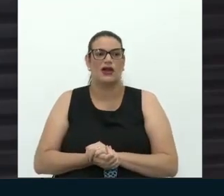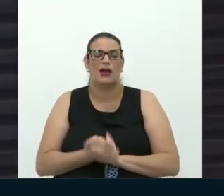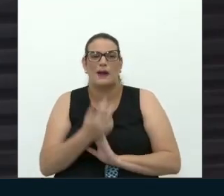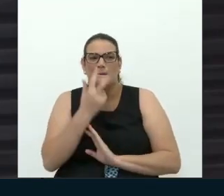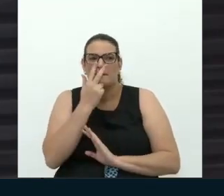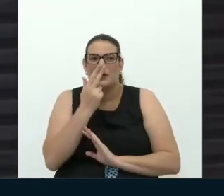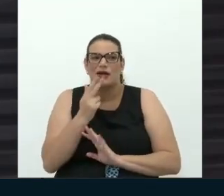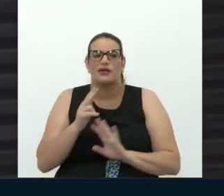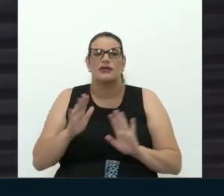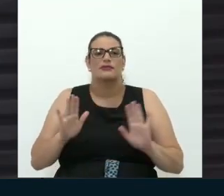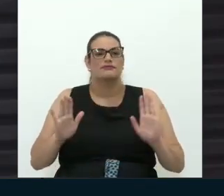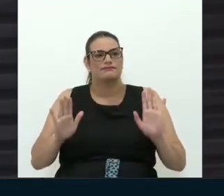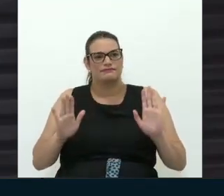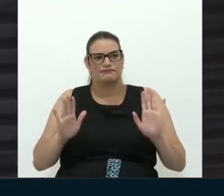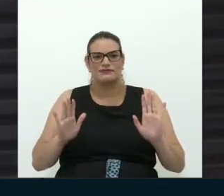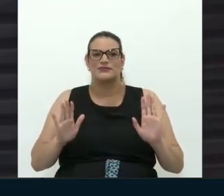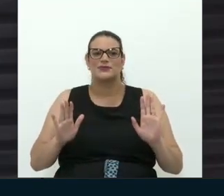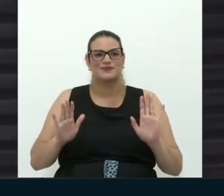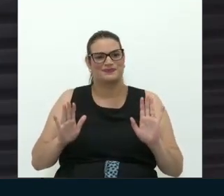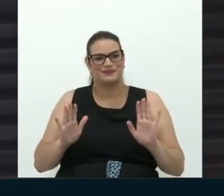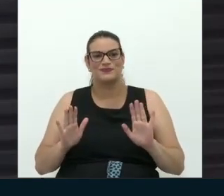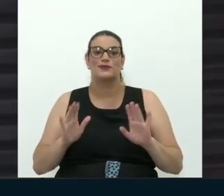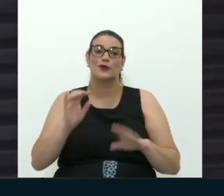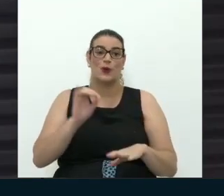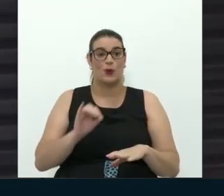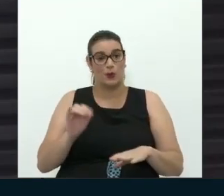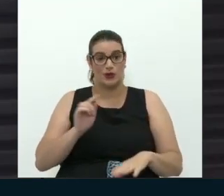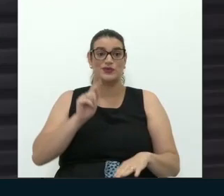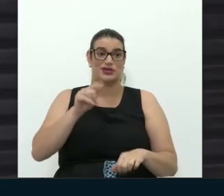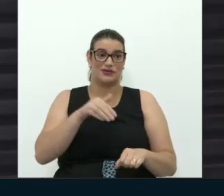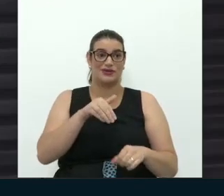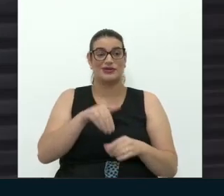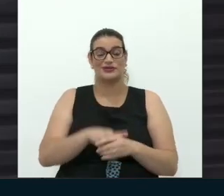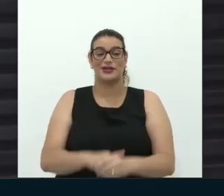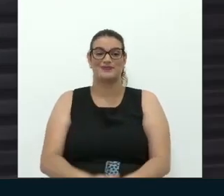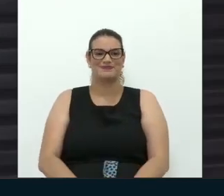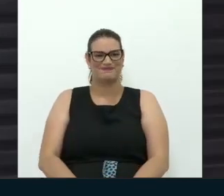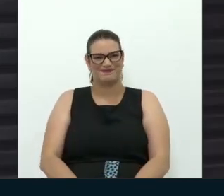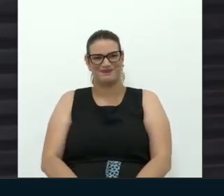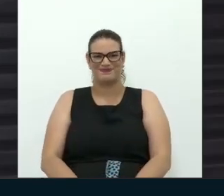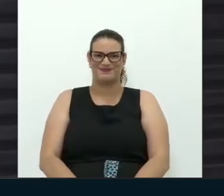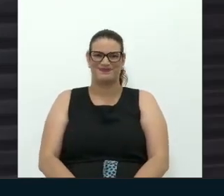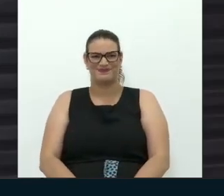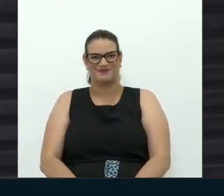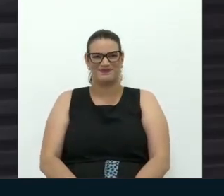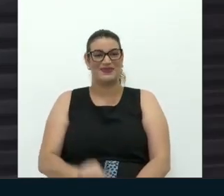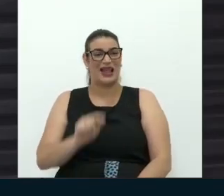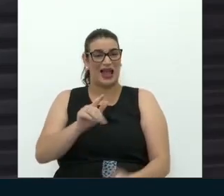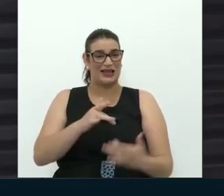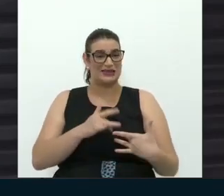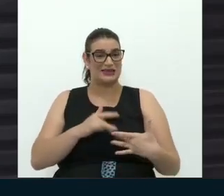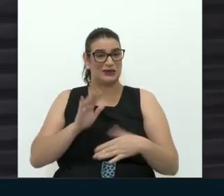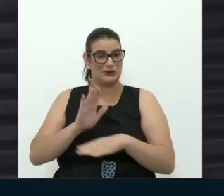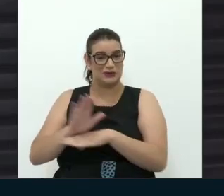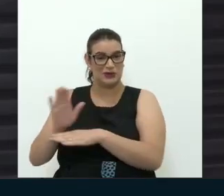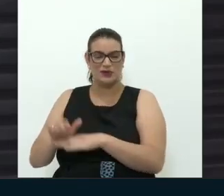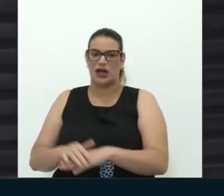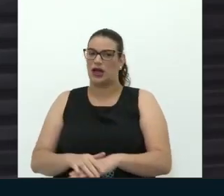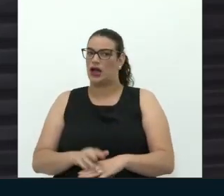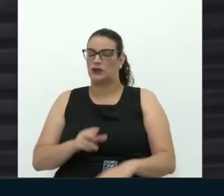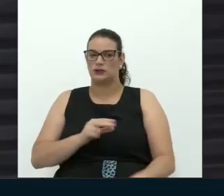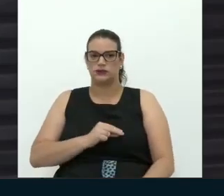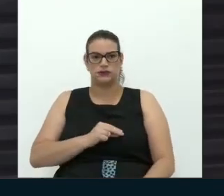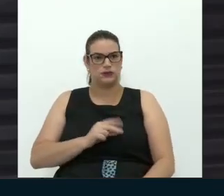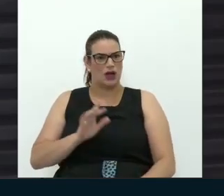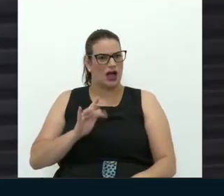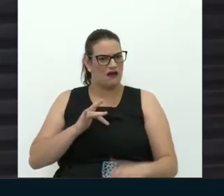assim nossa ui você participa você é candidato Nossa você doa PR campanha nossa nossa você